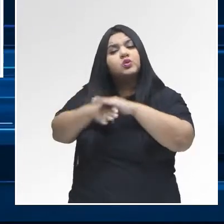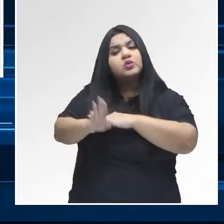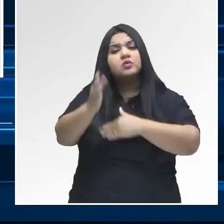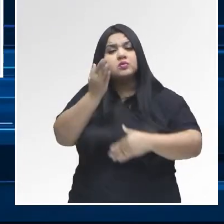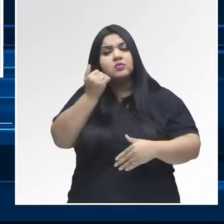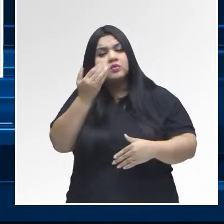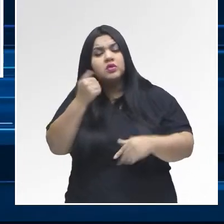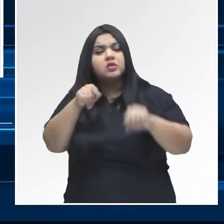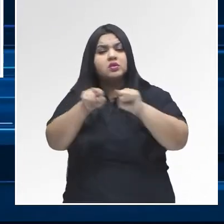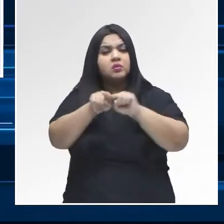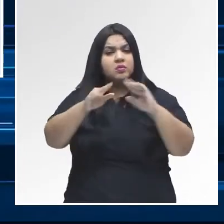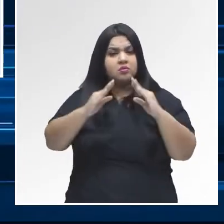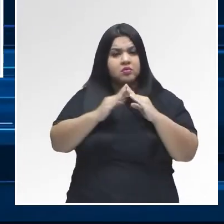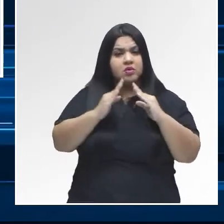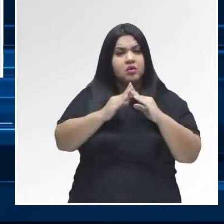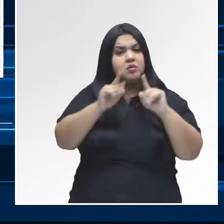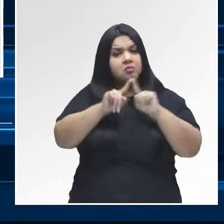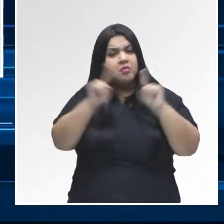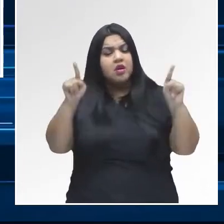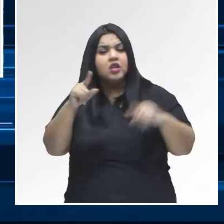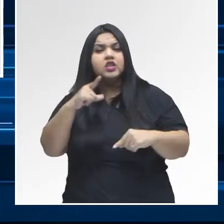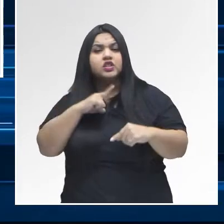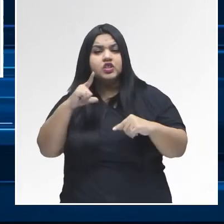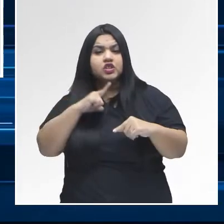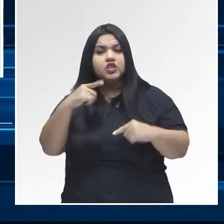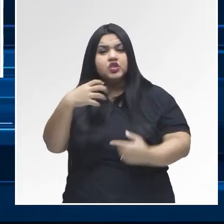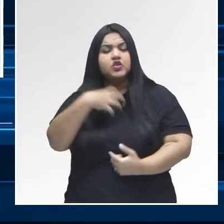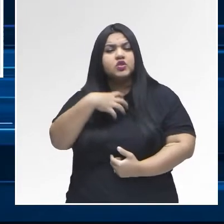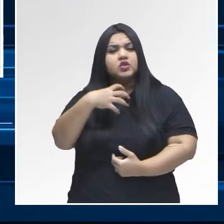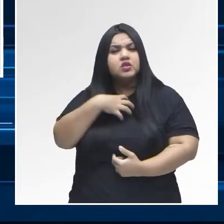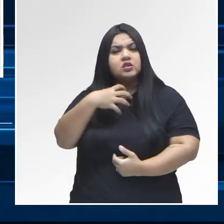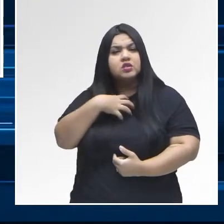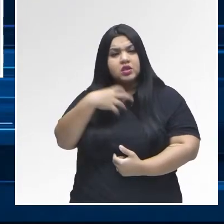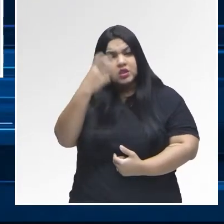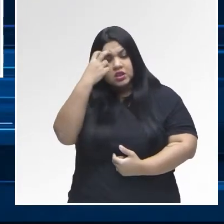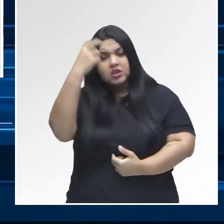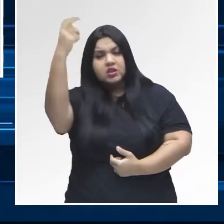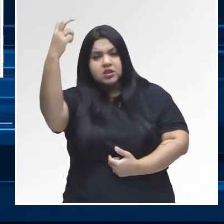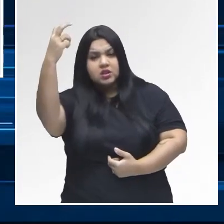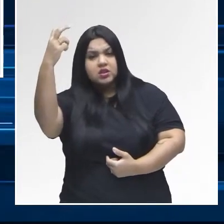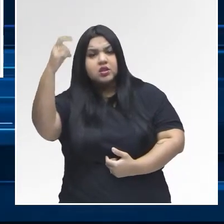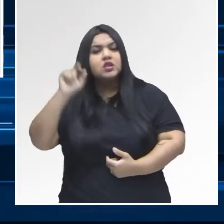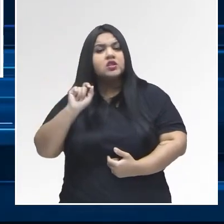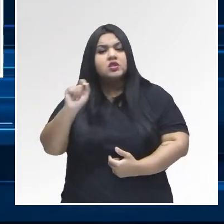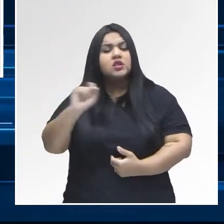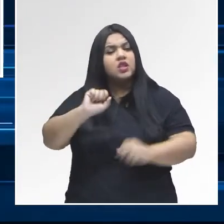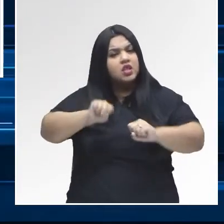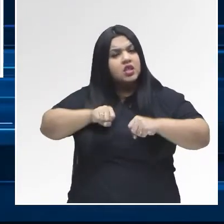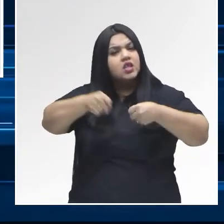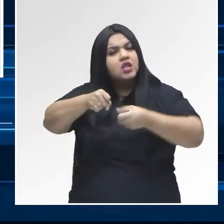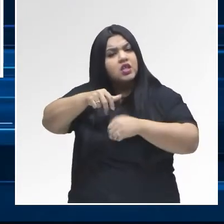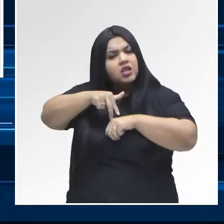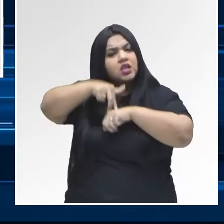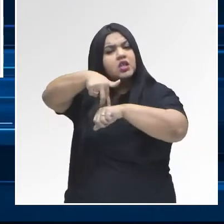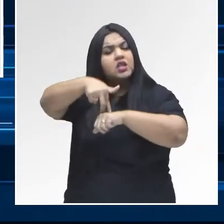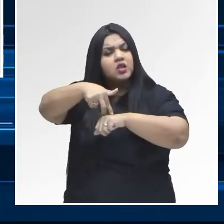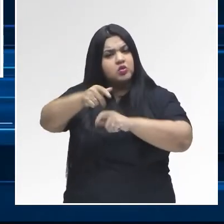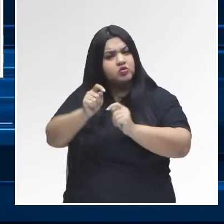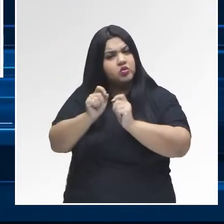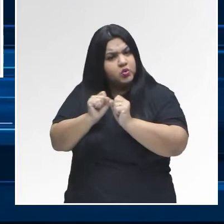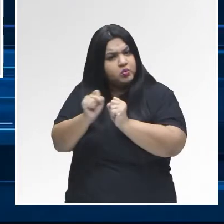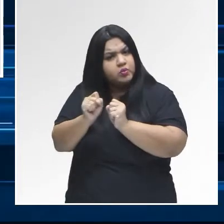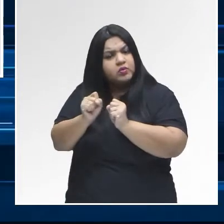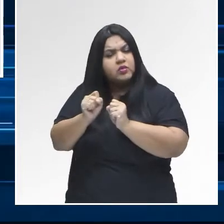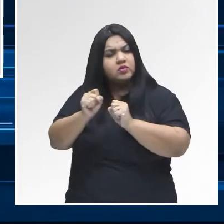moradia. Mas eles tinham ali formas bem até inteligentes de resistir a esse processo de dominação.